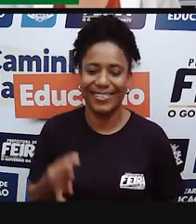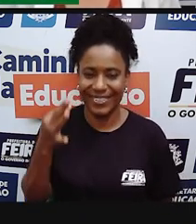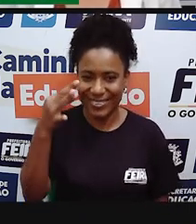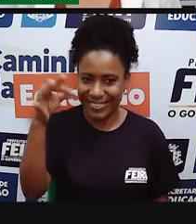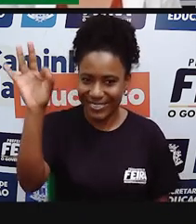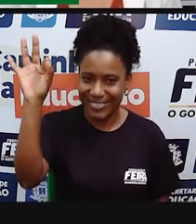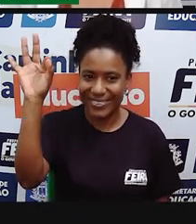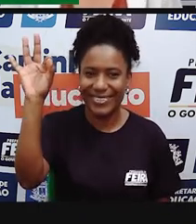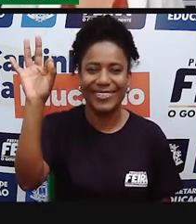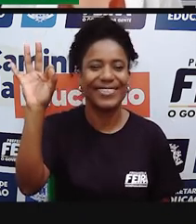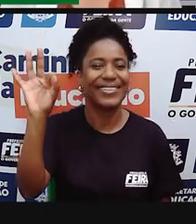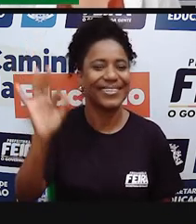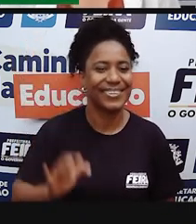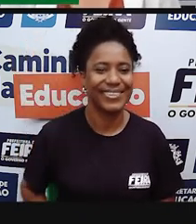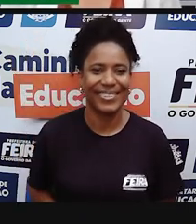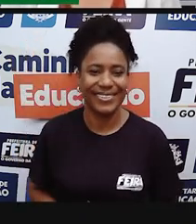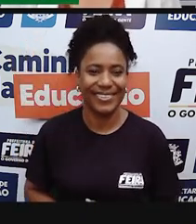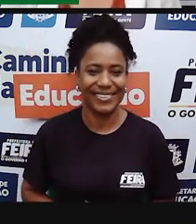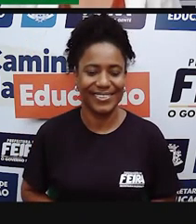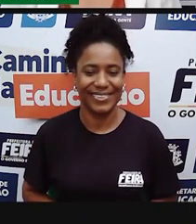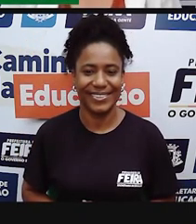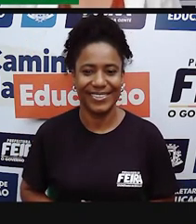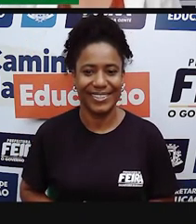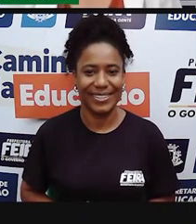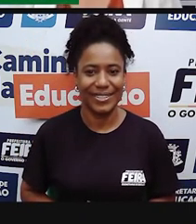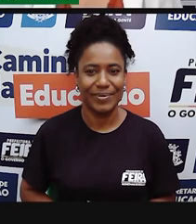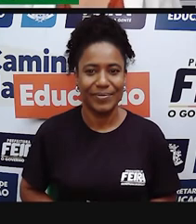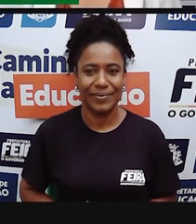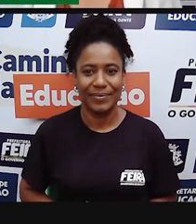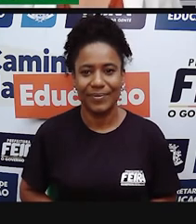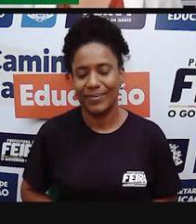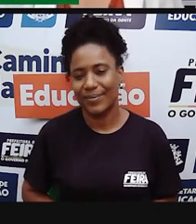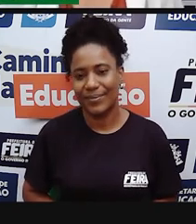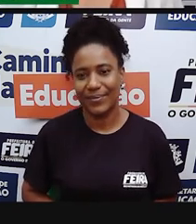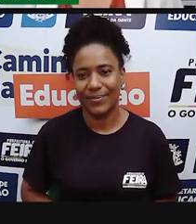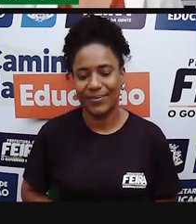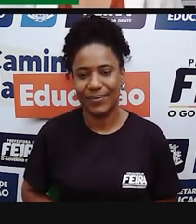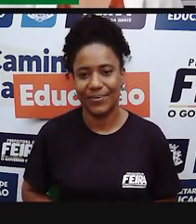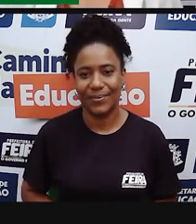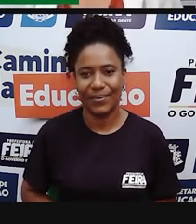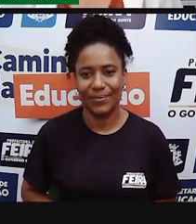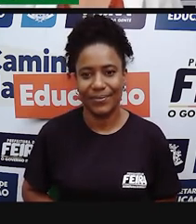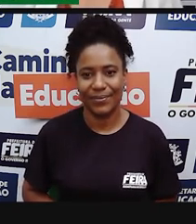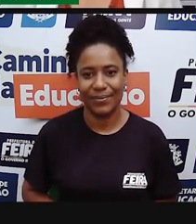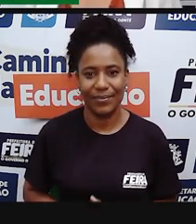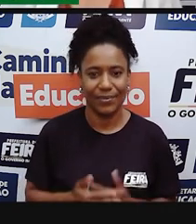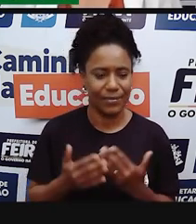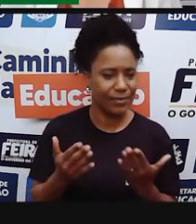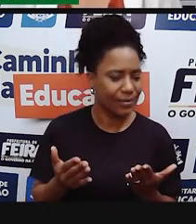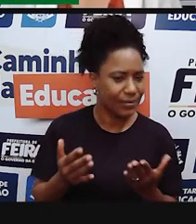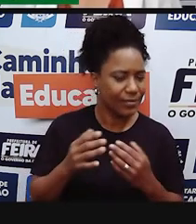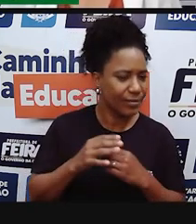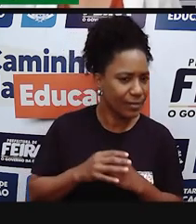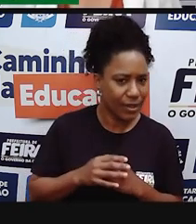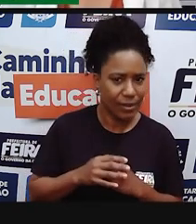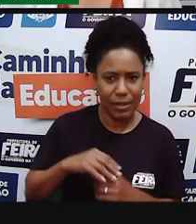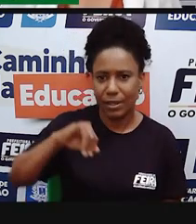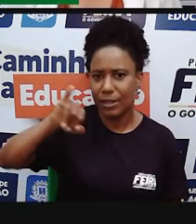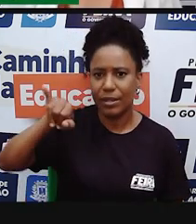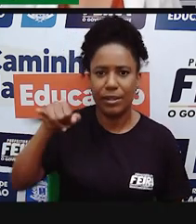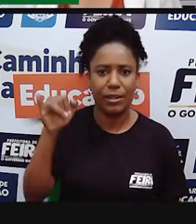mais uma resposta correta eu não lembro five-o é Johnny quem é